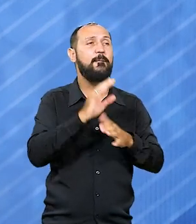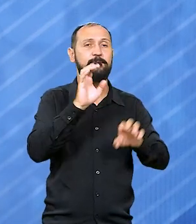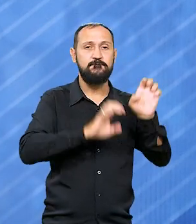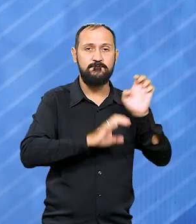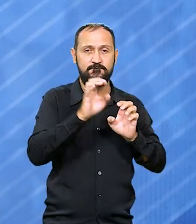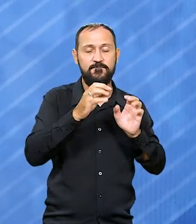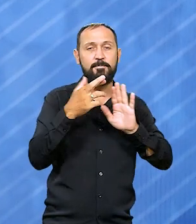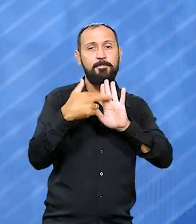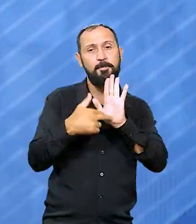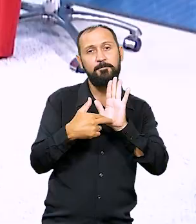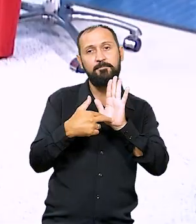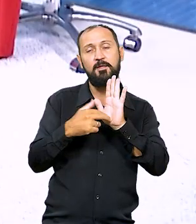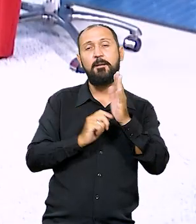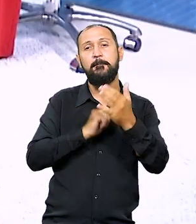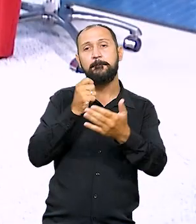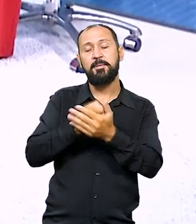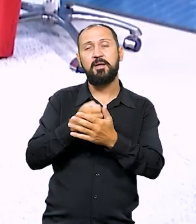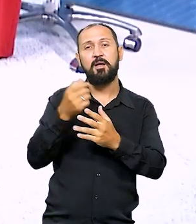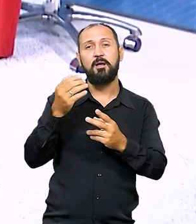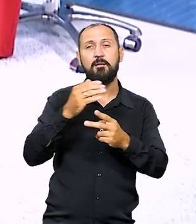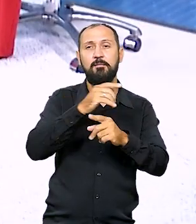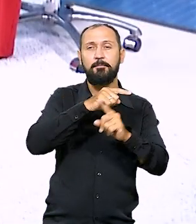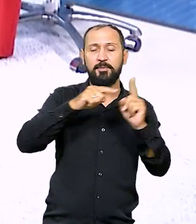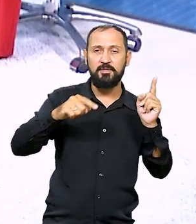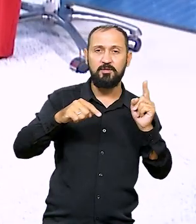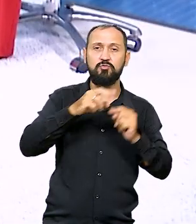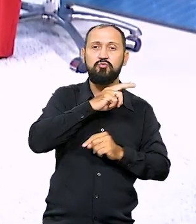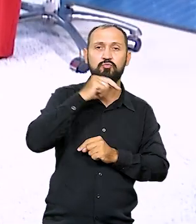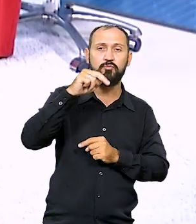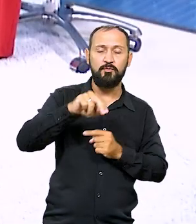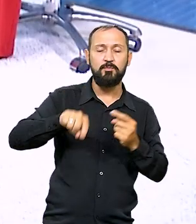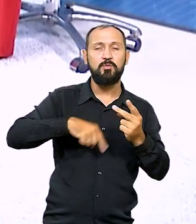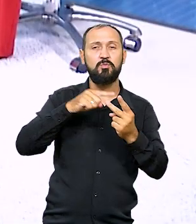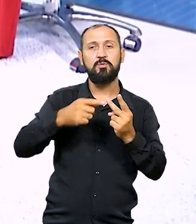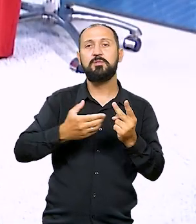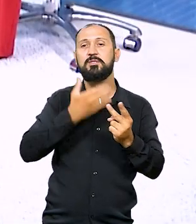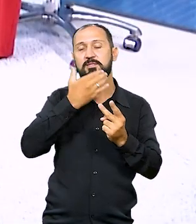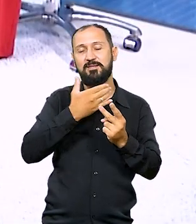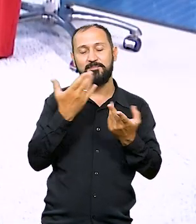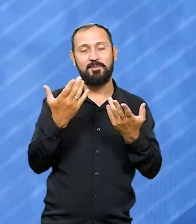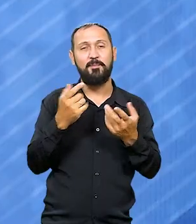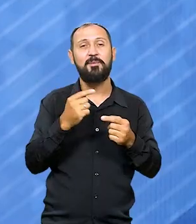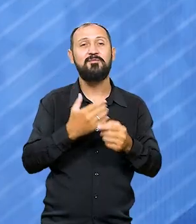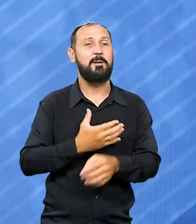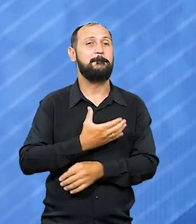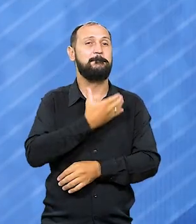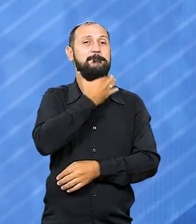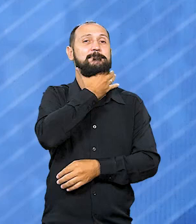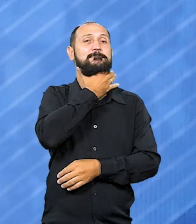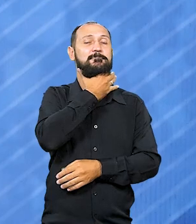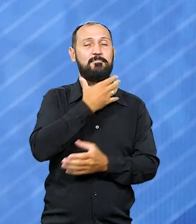porque tem empresas, a regra do mercado geralmente é pagar uma parte em novembro e outra parte em dezembro,